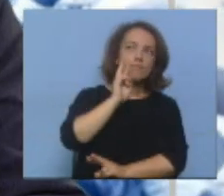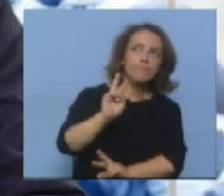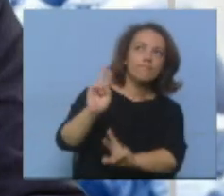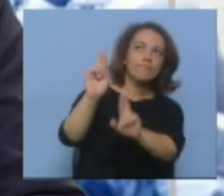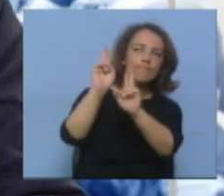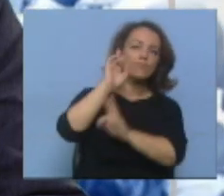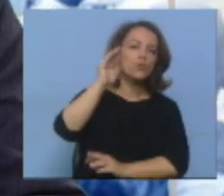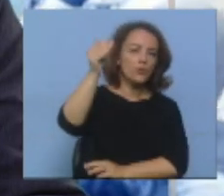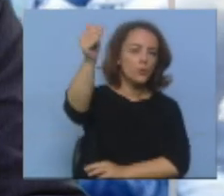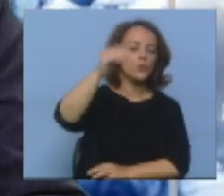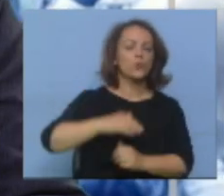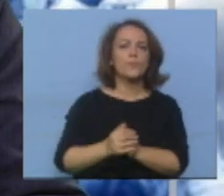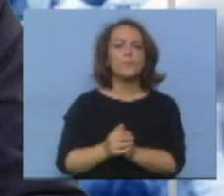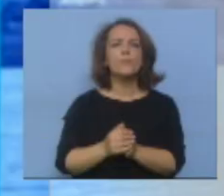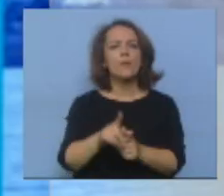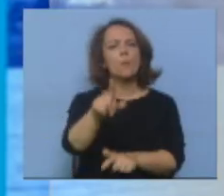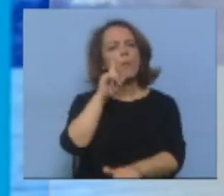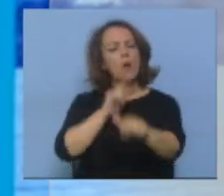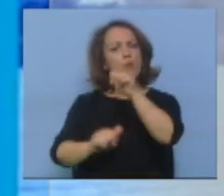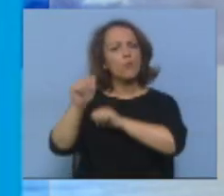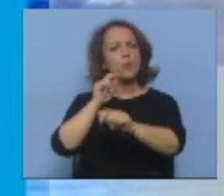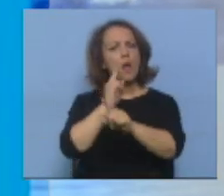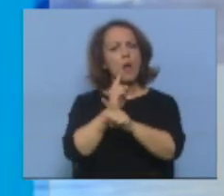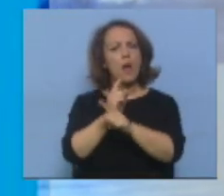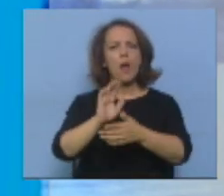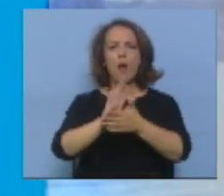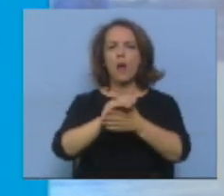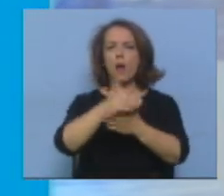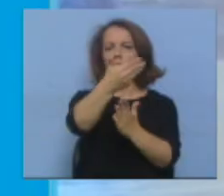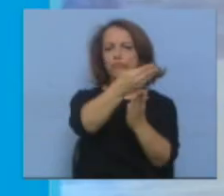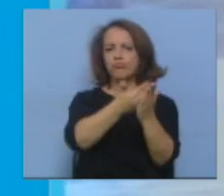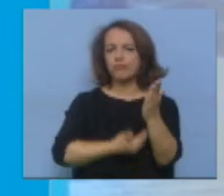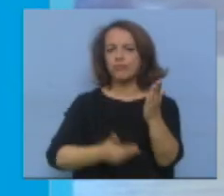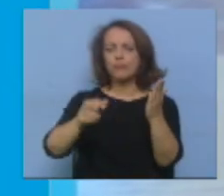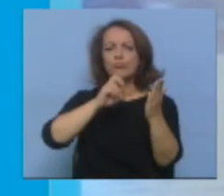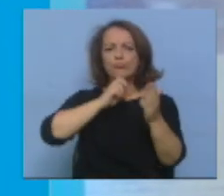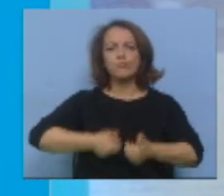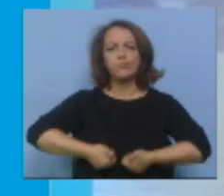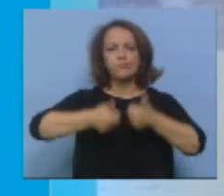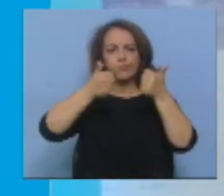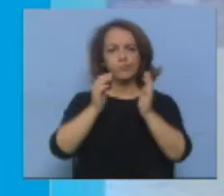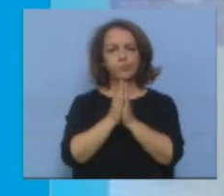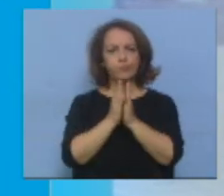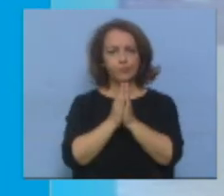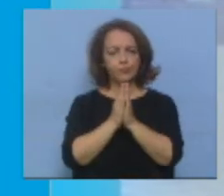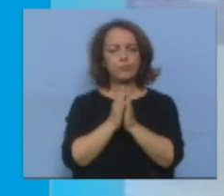para o futuro. E mesmo, voltando daqui a pouco à carta do Cardeal Patriarca, vamos por aqui, por